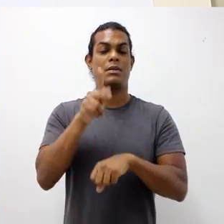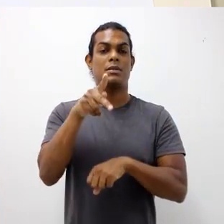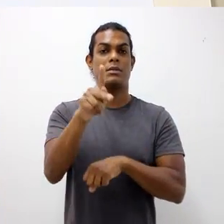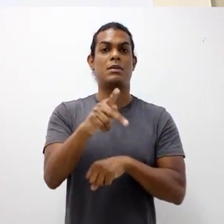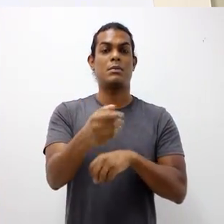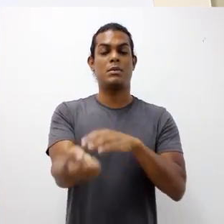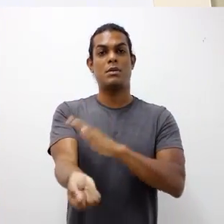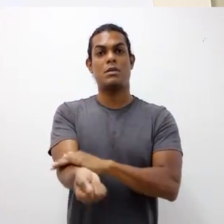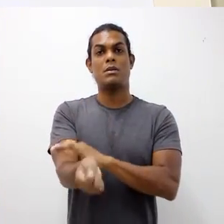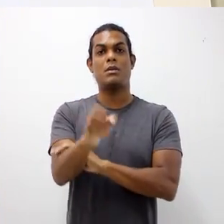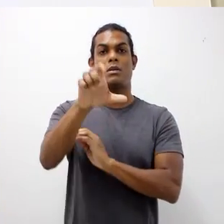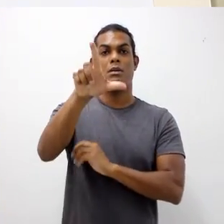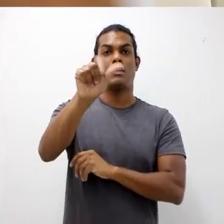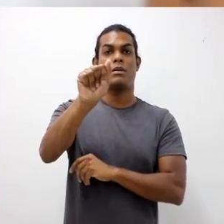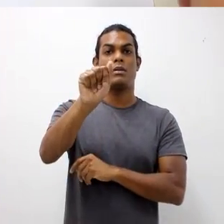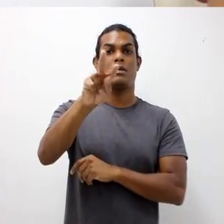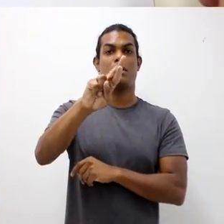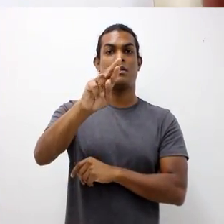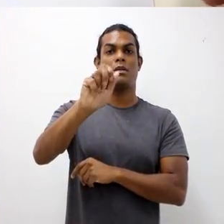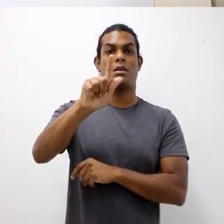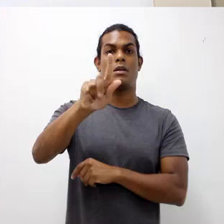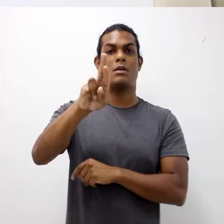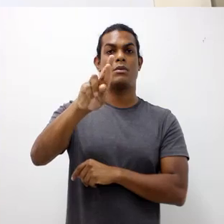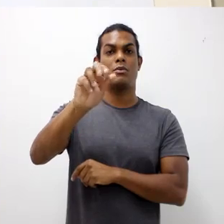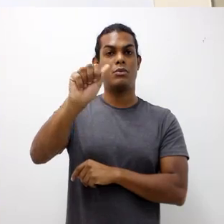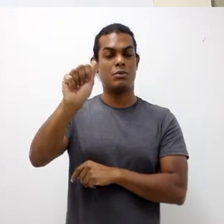sempre à minha esquerda. Dessa forma,